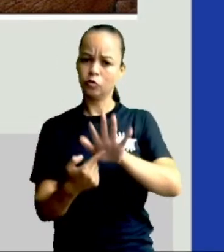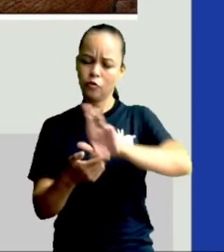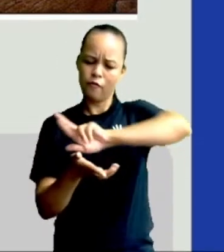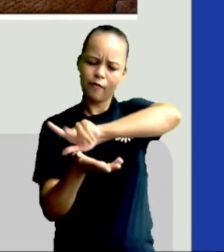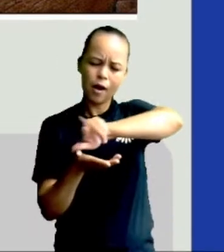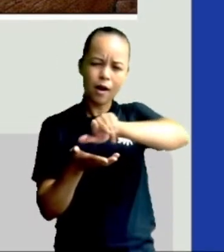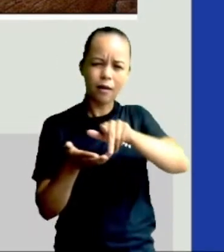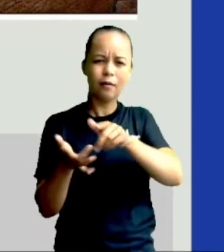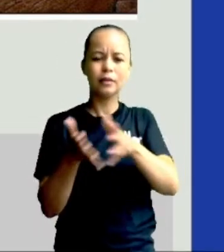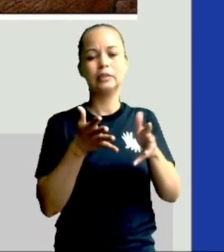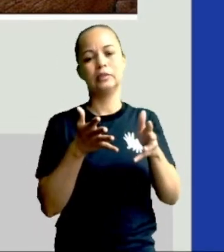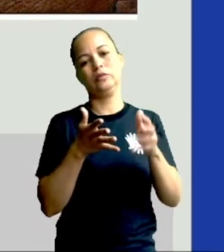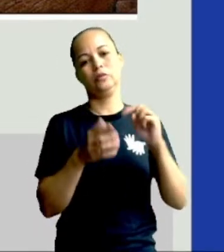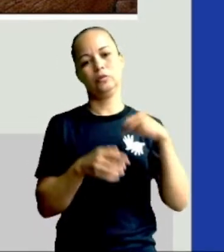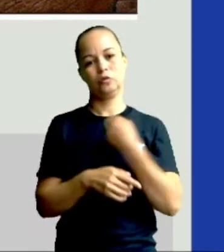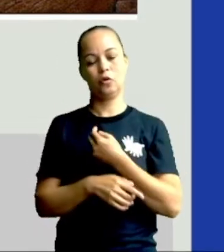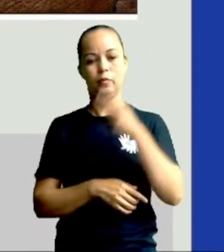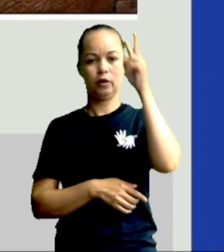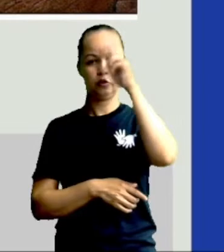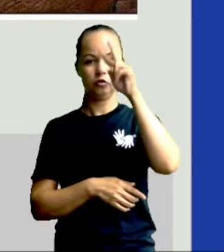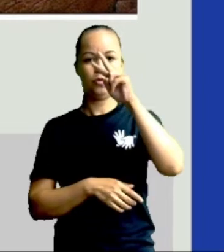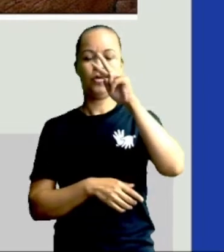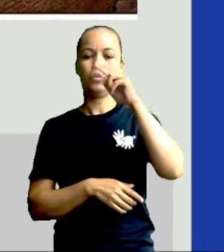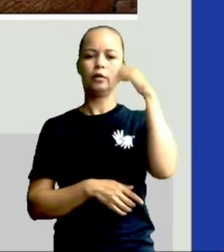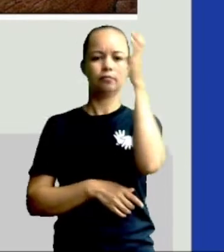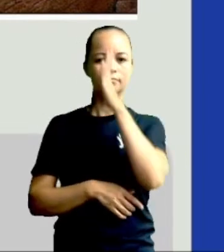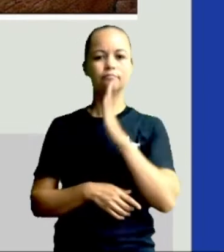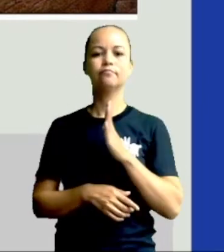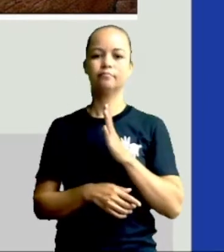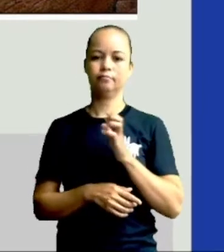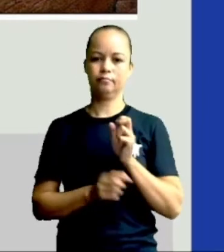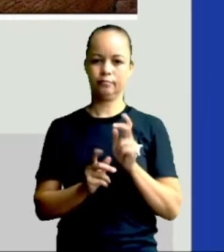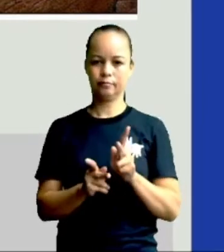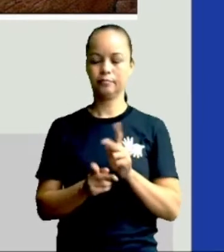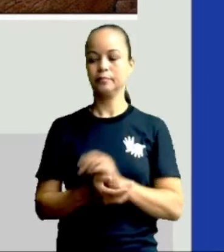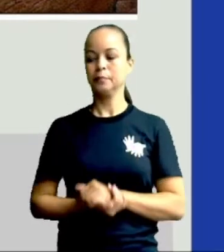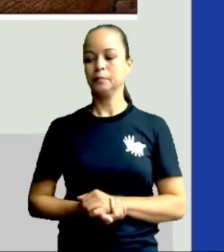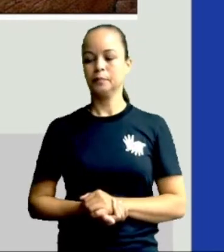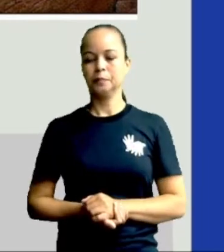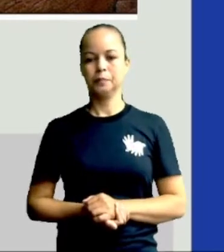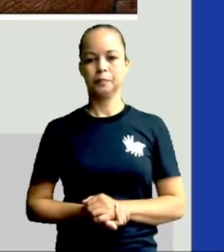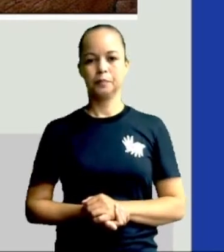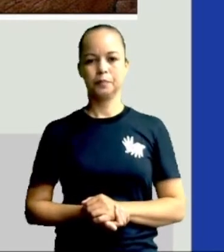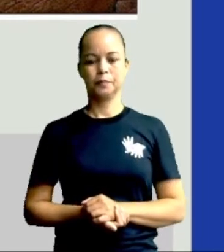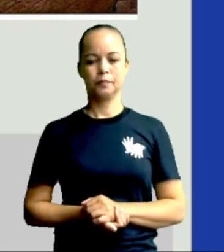situações, né, da história do nosso Brasil, tá bom?